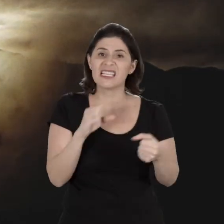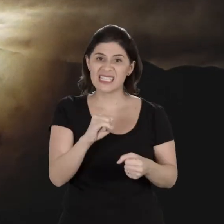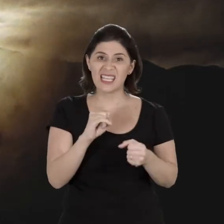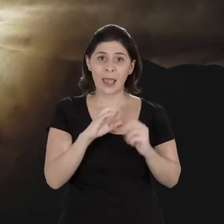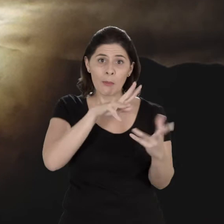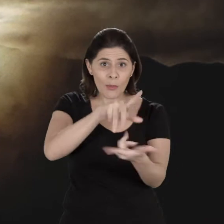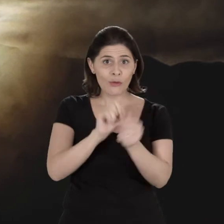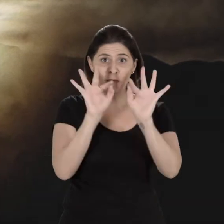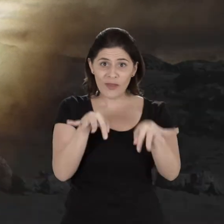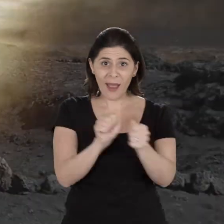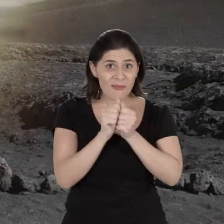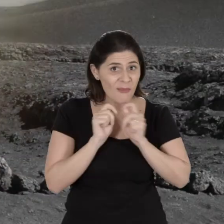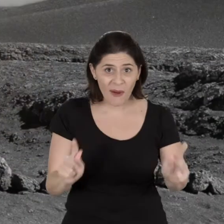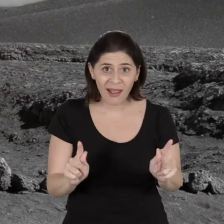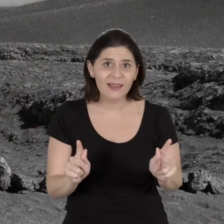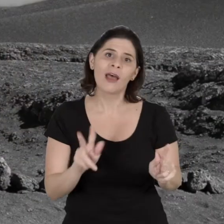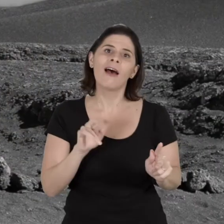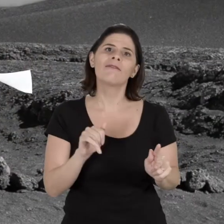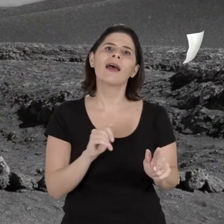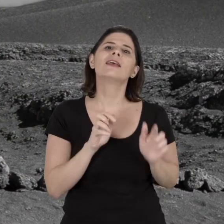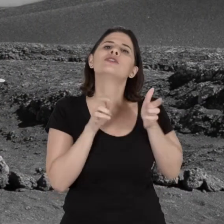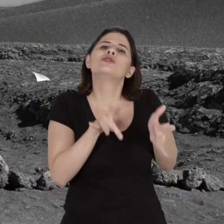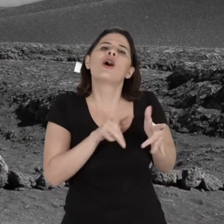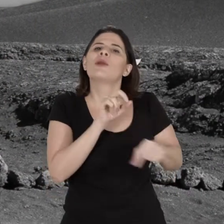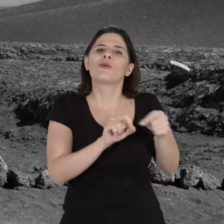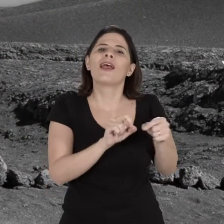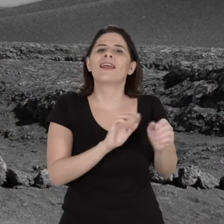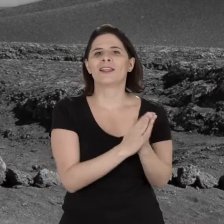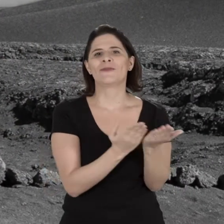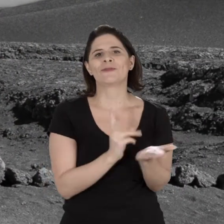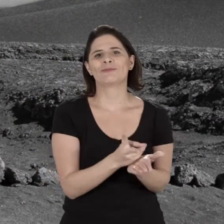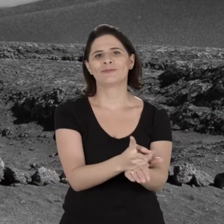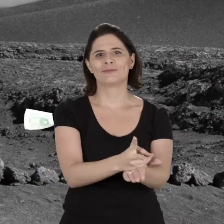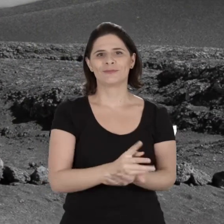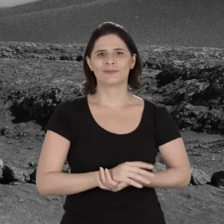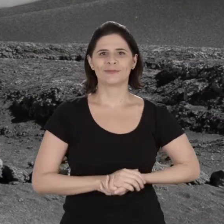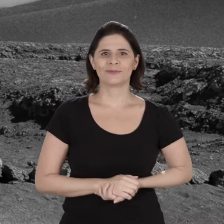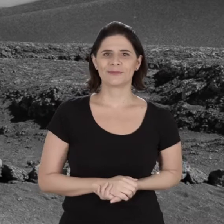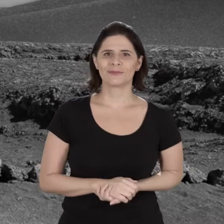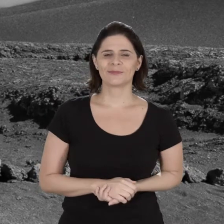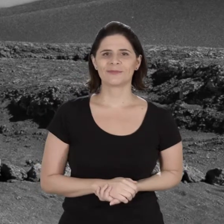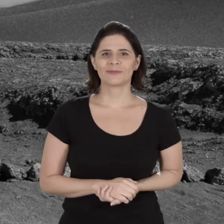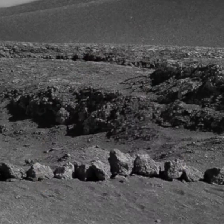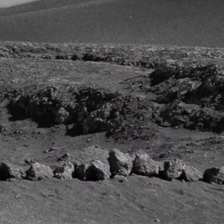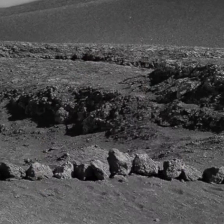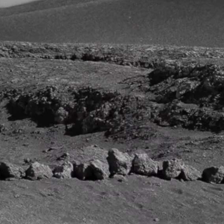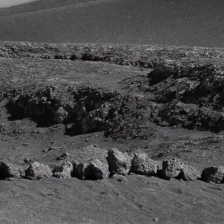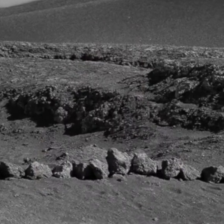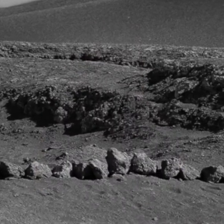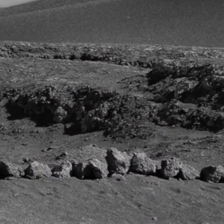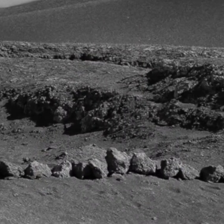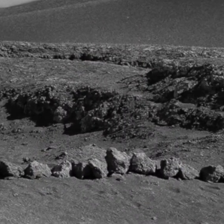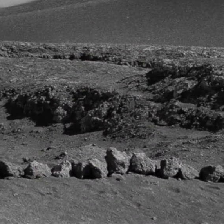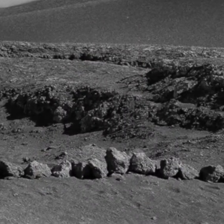alguma coisa, eu acho que vão sobreviver. Os livros